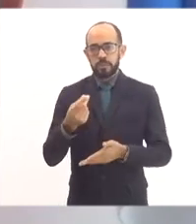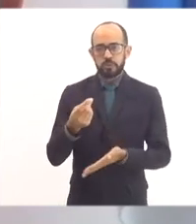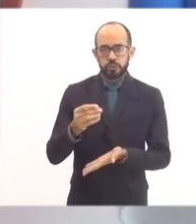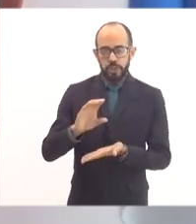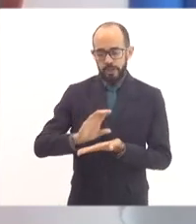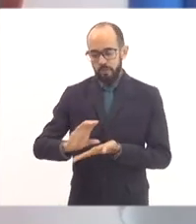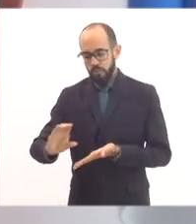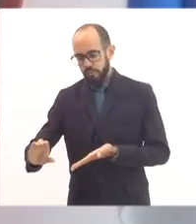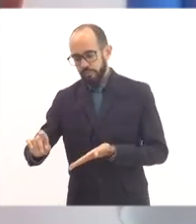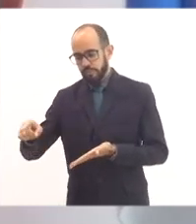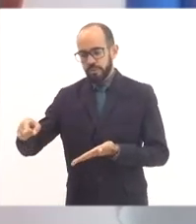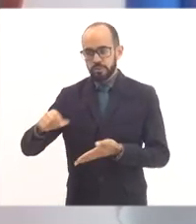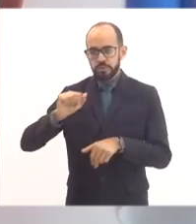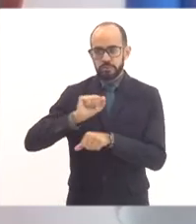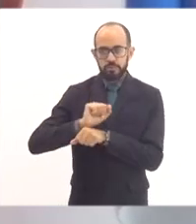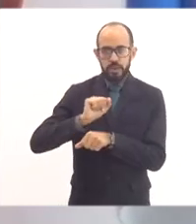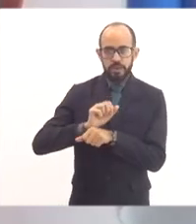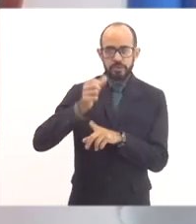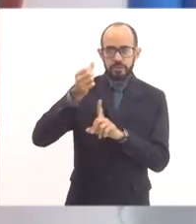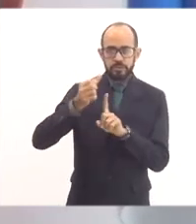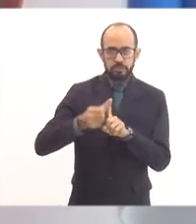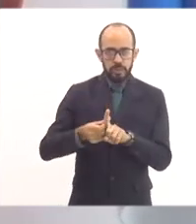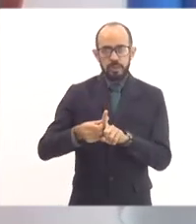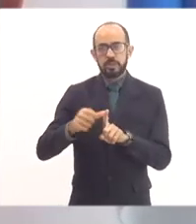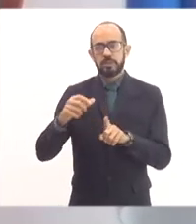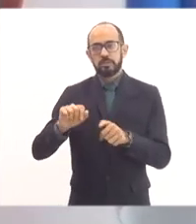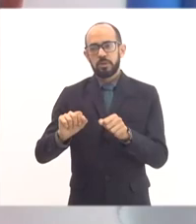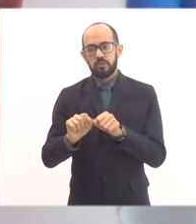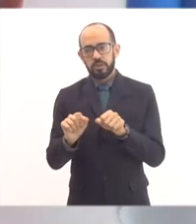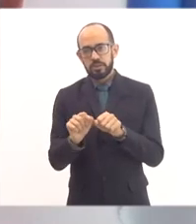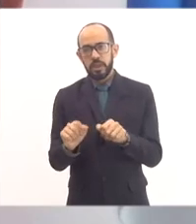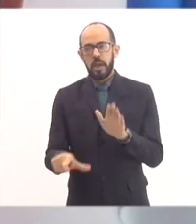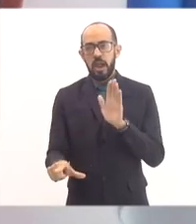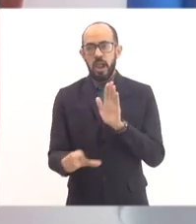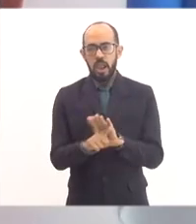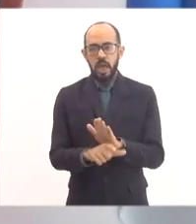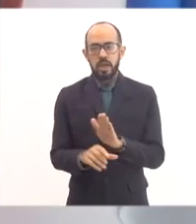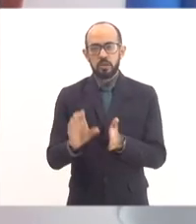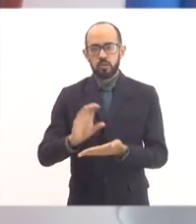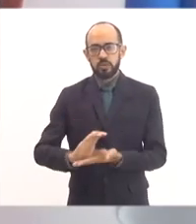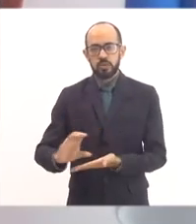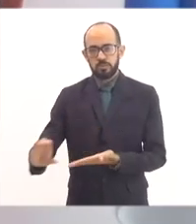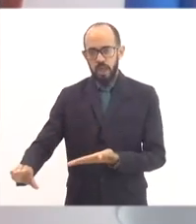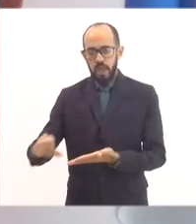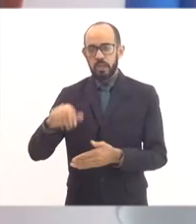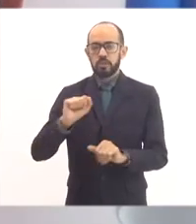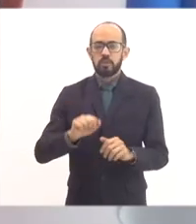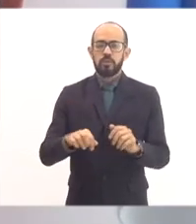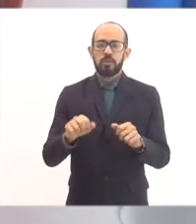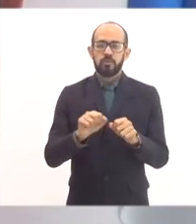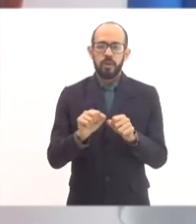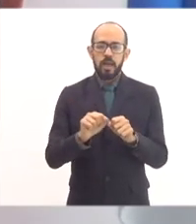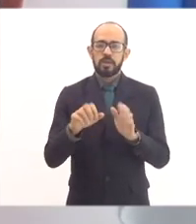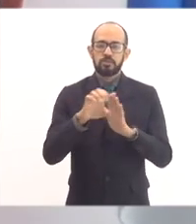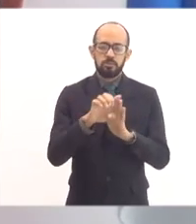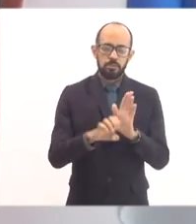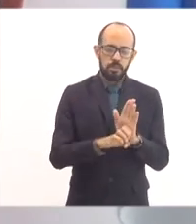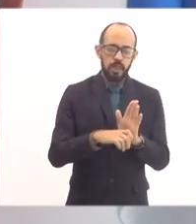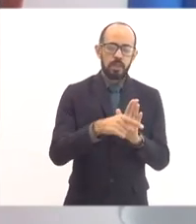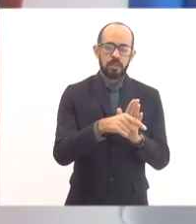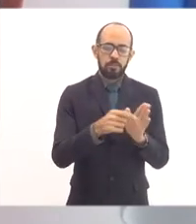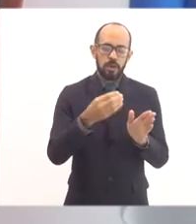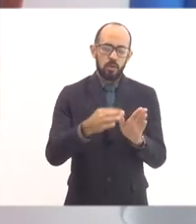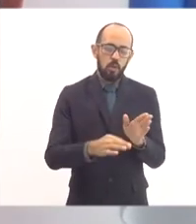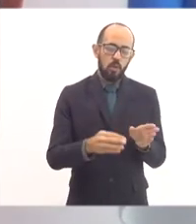gente espera 6 meses por ocasião da confecção da lei orçamentária, coloca uma emenda destinando uma rubrica ali